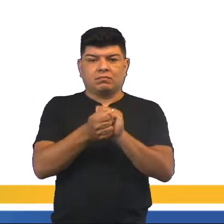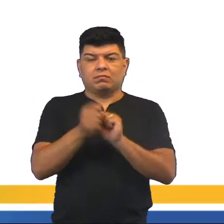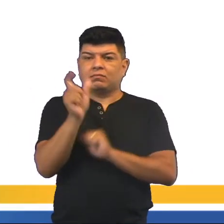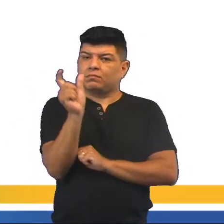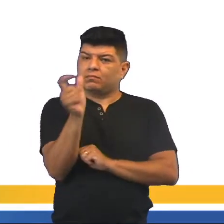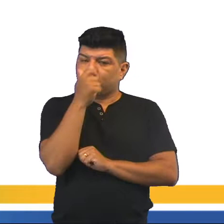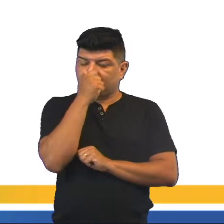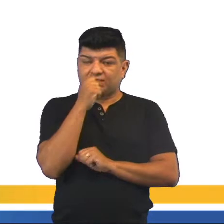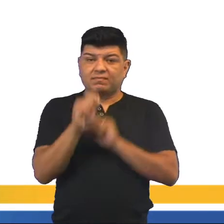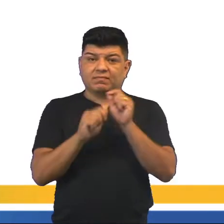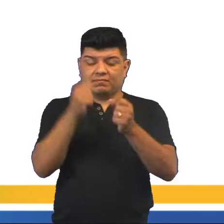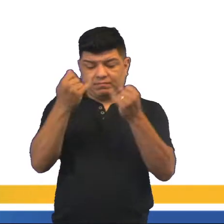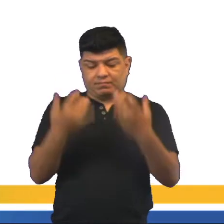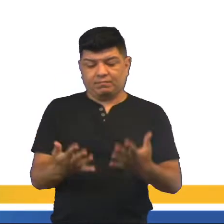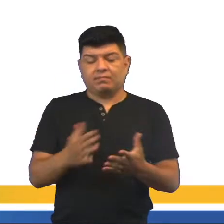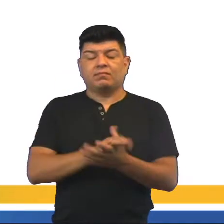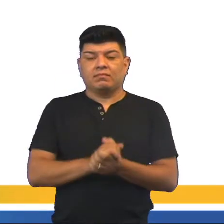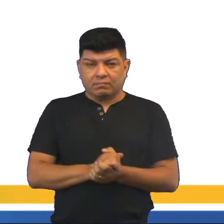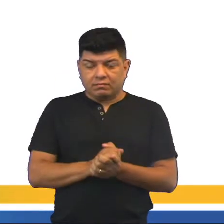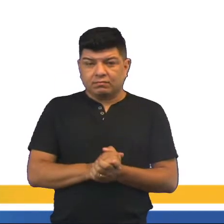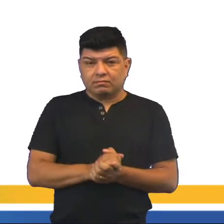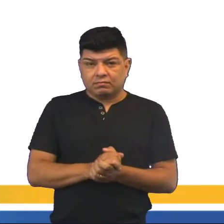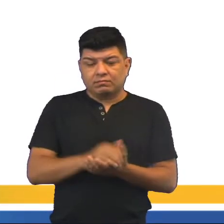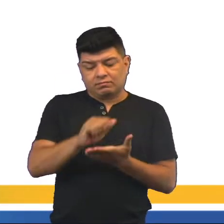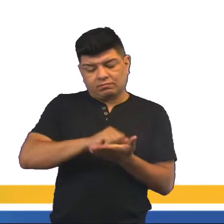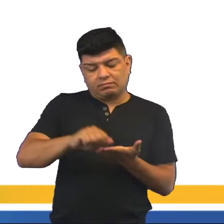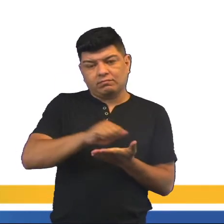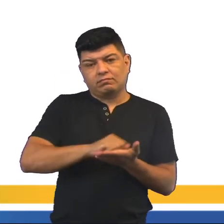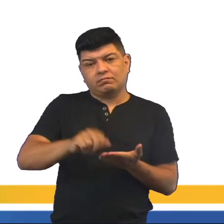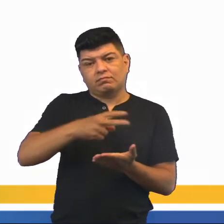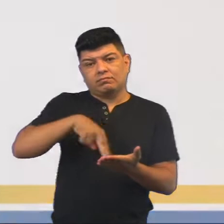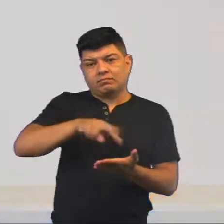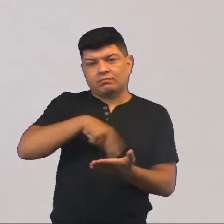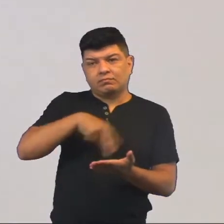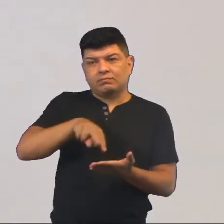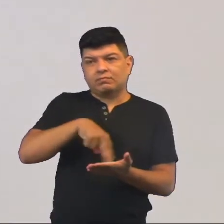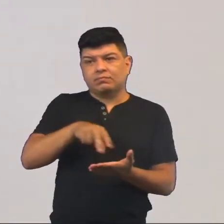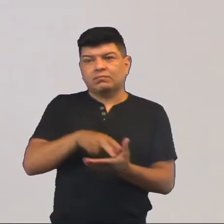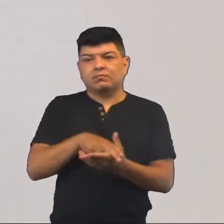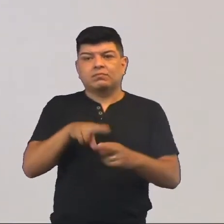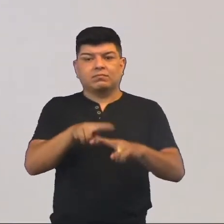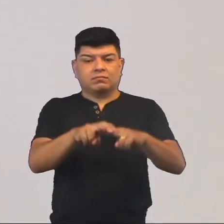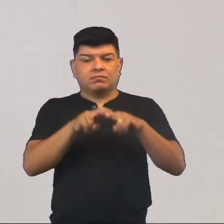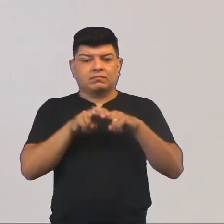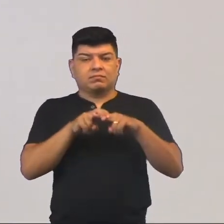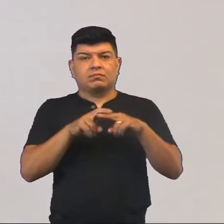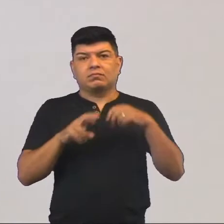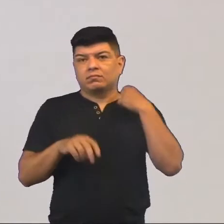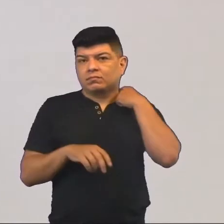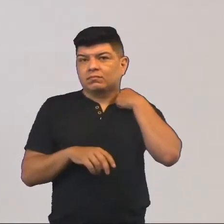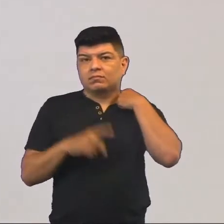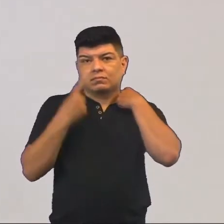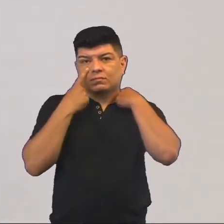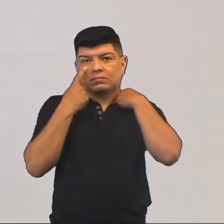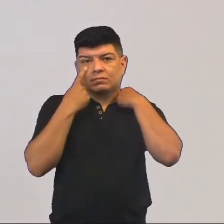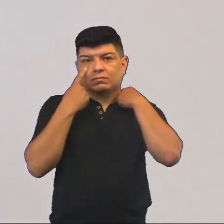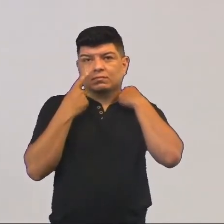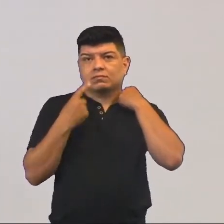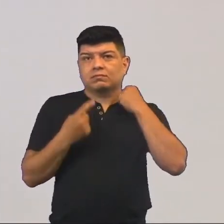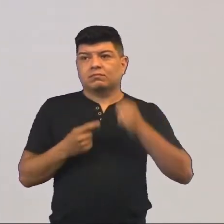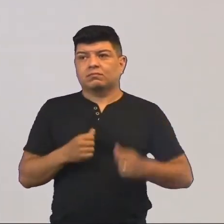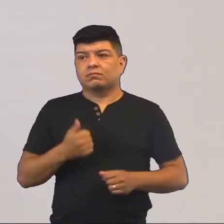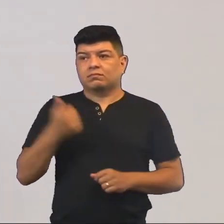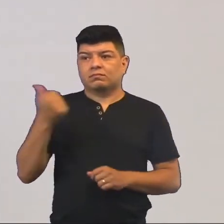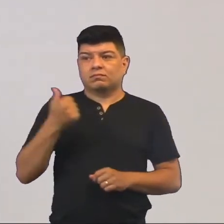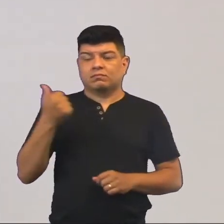palavra Coreia para descrever a notação da dança. Então, olha só, então aí nós já vemos aí